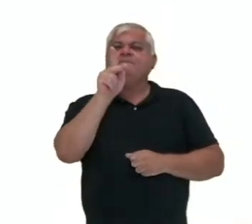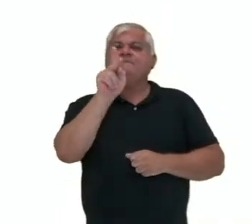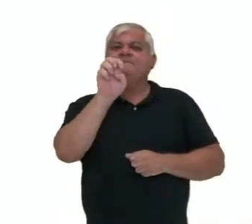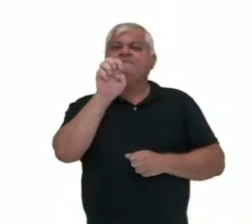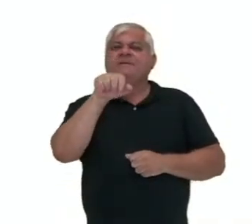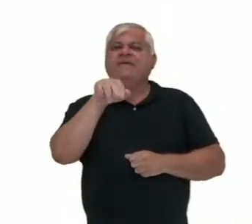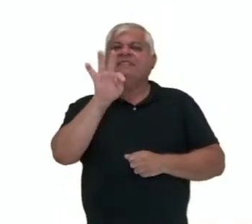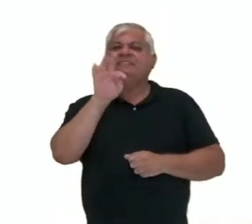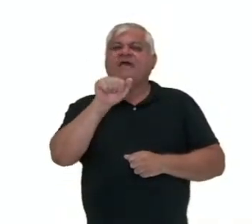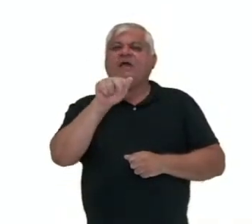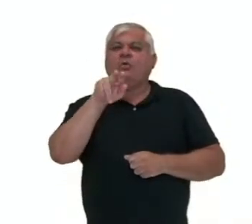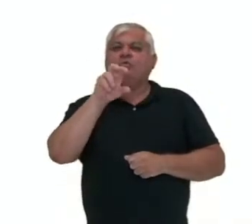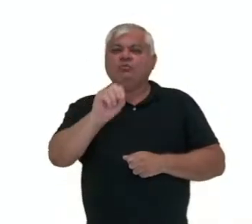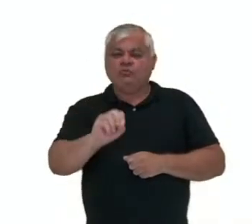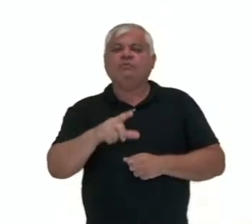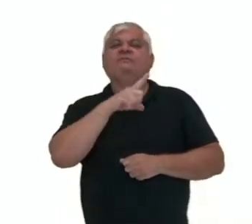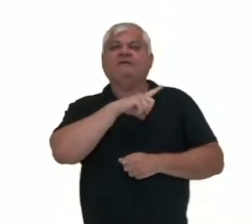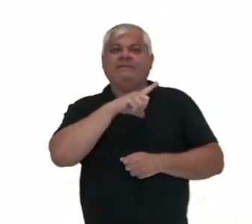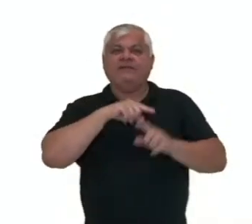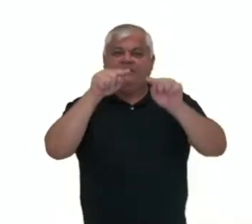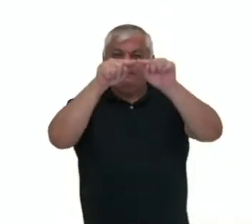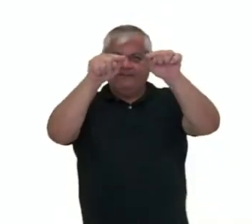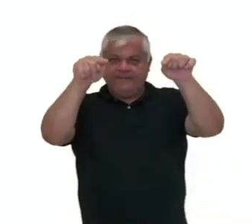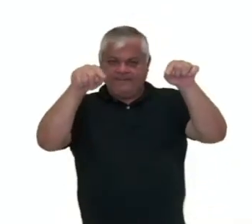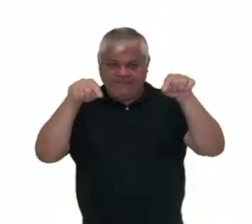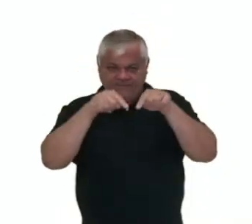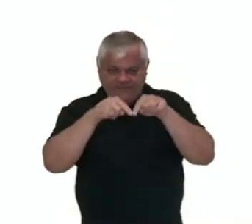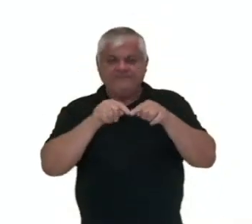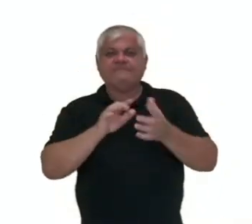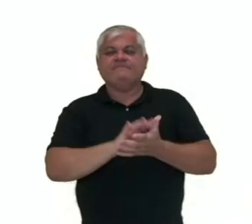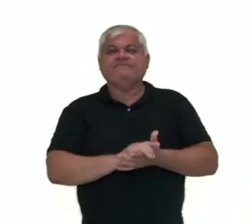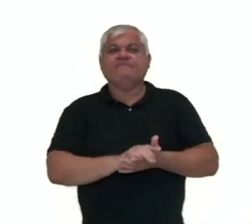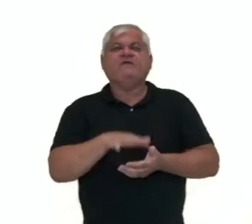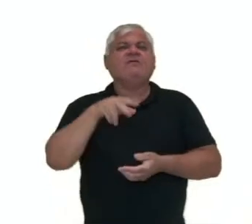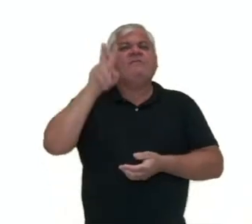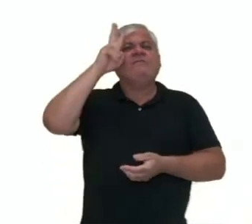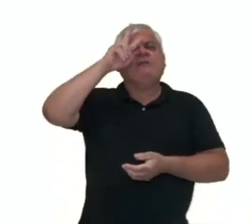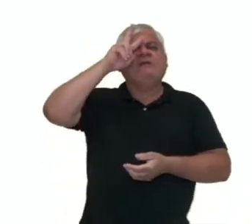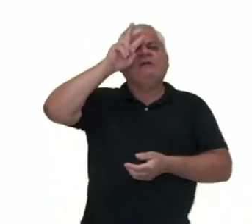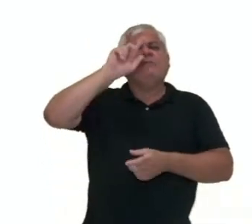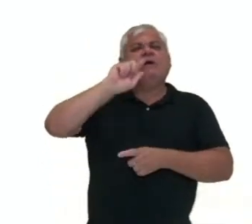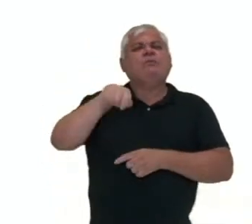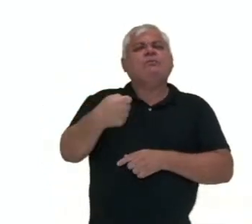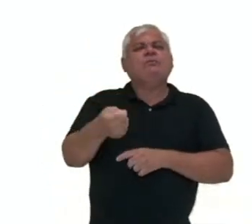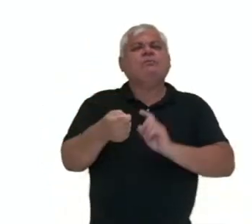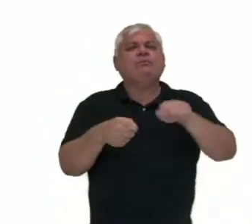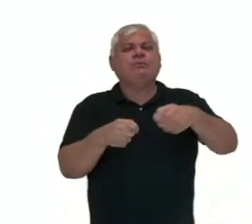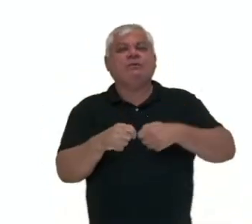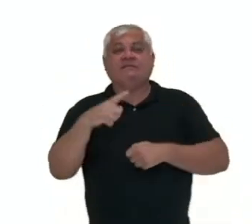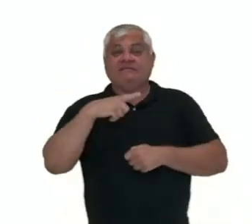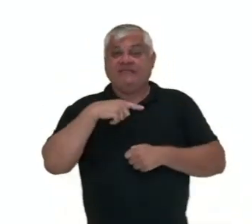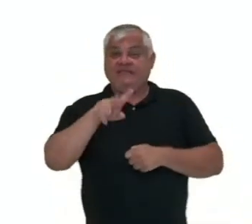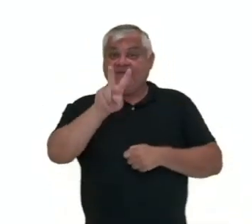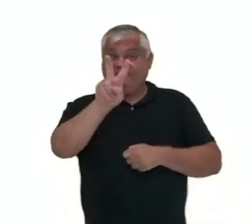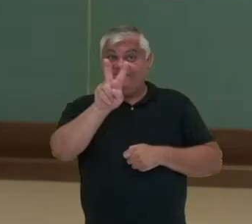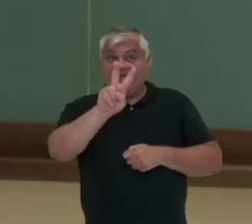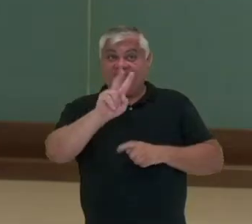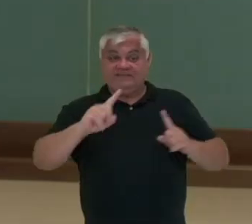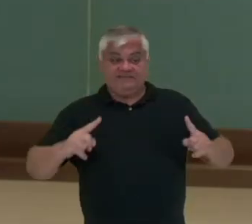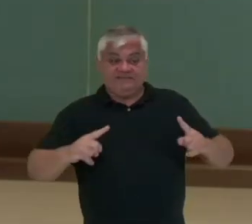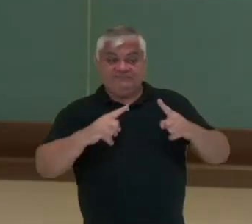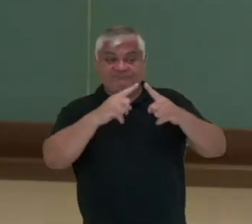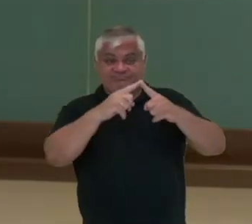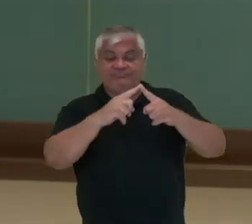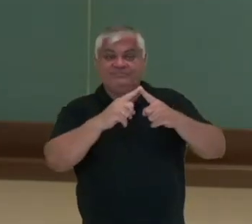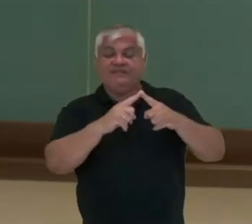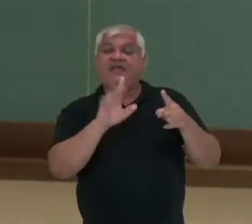prisma pentagonal. E assim vai, tá bom? Aí, vamos recordar os elementos do prisma que a gente tem: o vértice, a face,